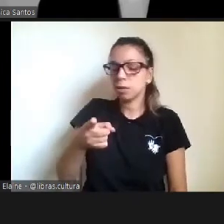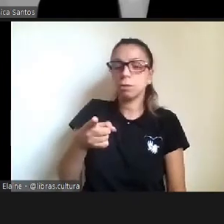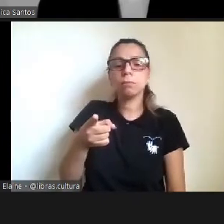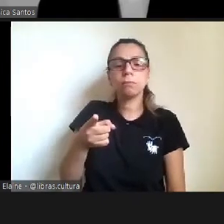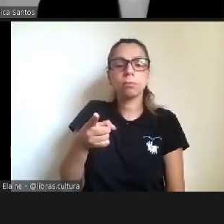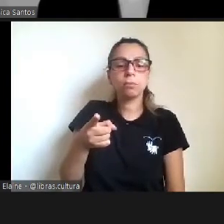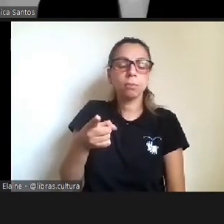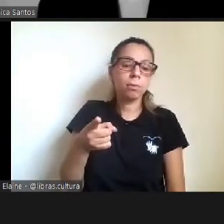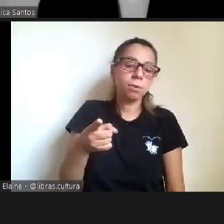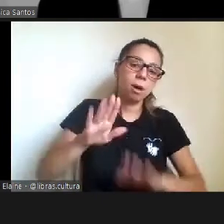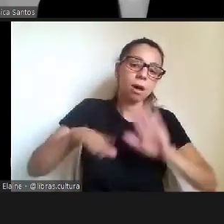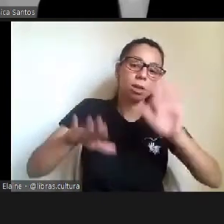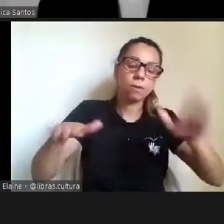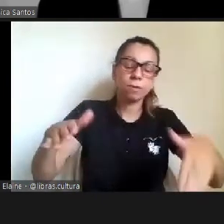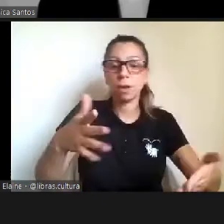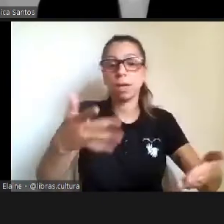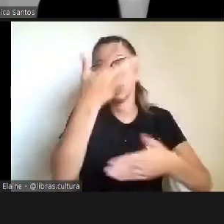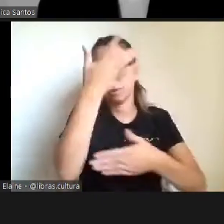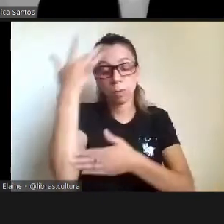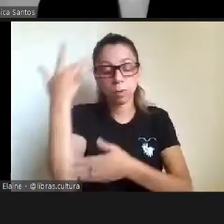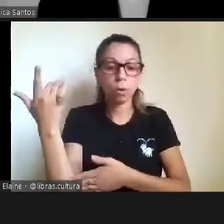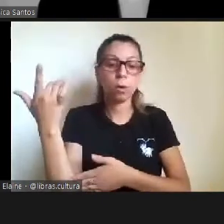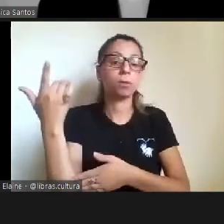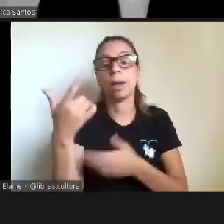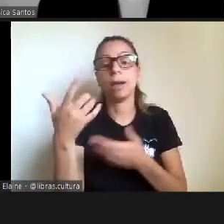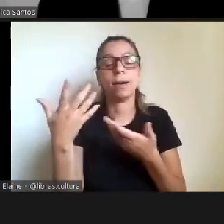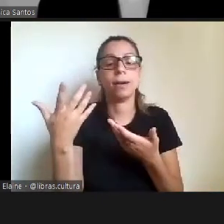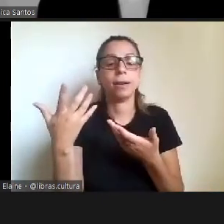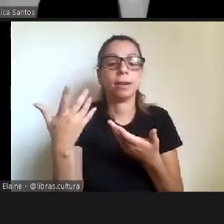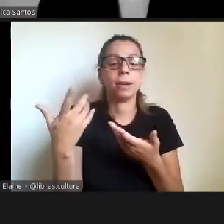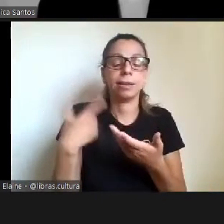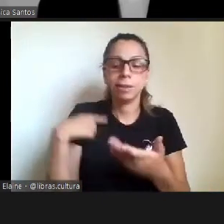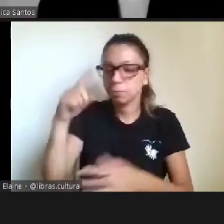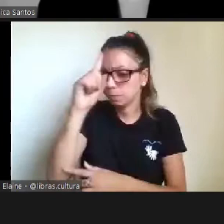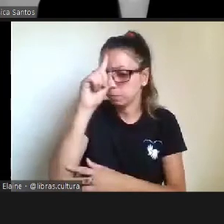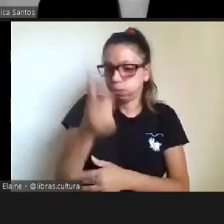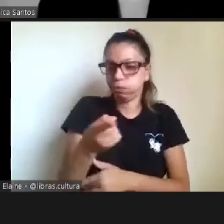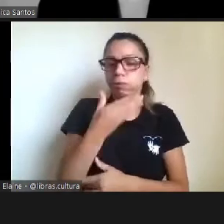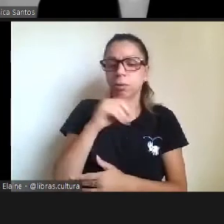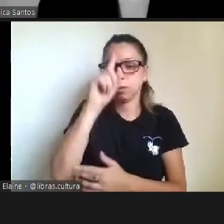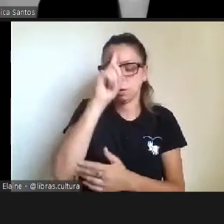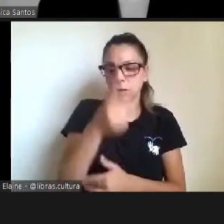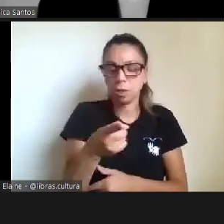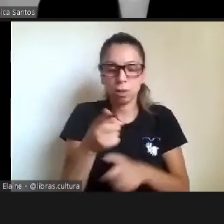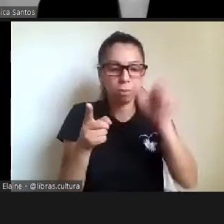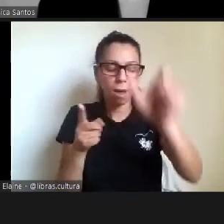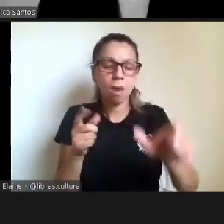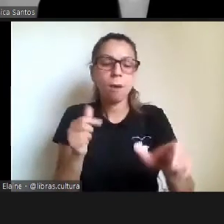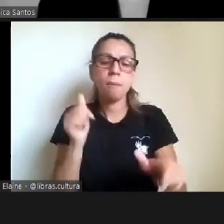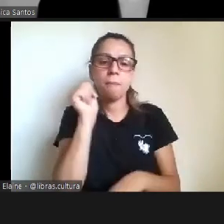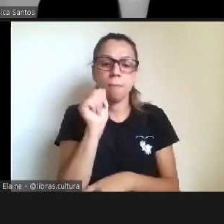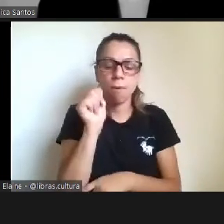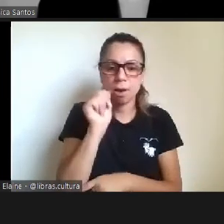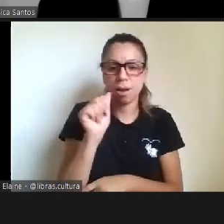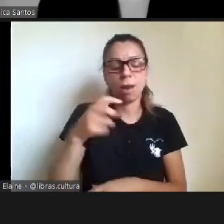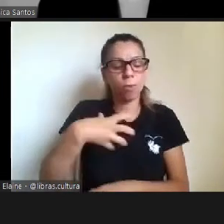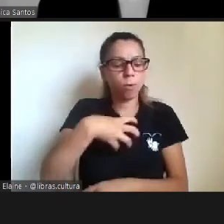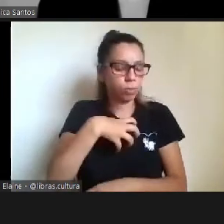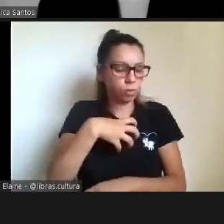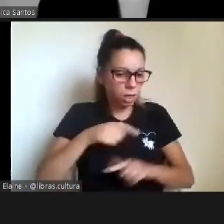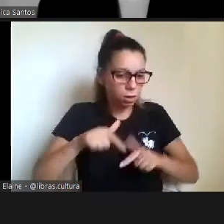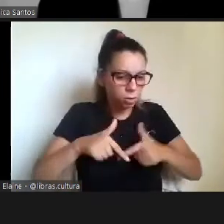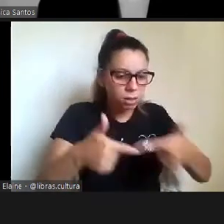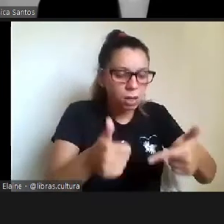às vezes até de onde a gente não espera, de onde que ele vem. Quando ele incide sobre esse gesto feminino, né? Então, era isso que eu queria falar ali